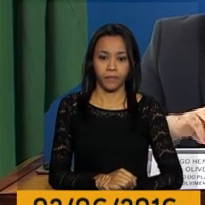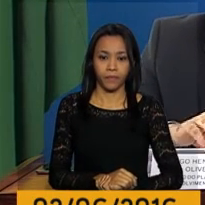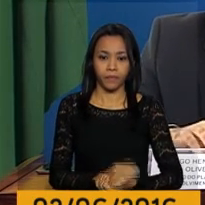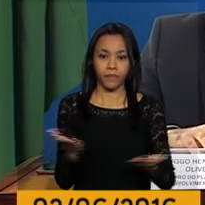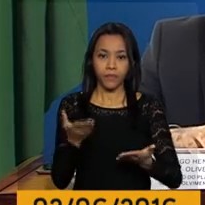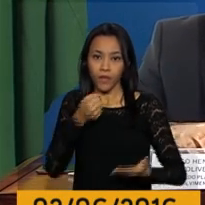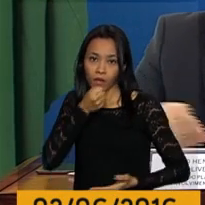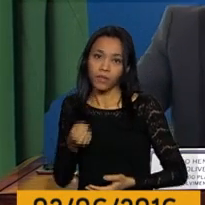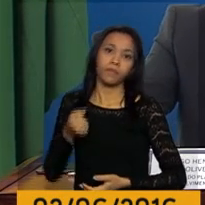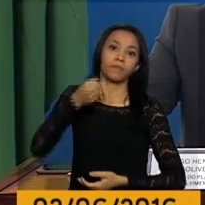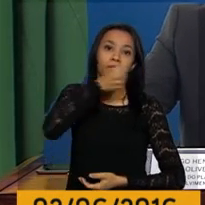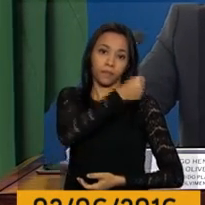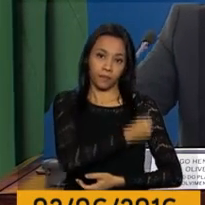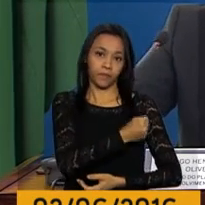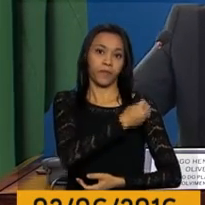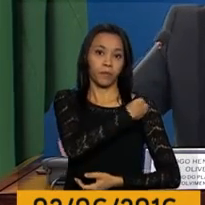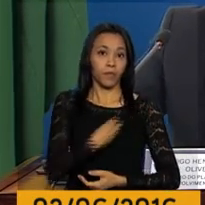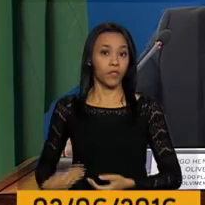Agora com a palavra o ministro Diogo,